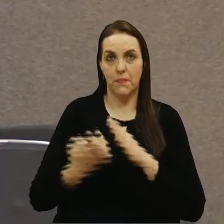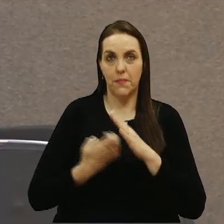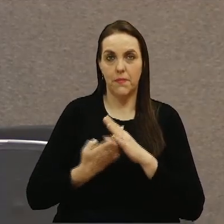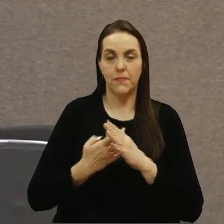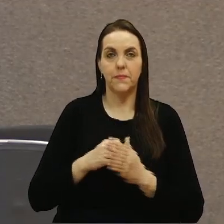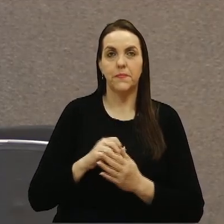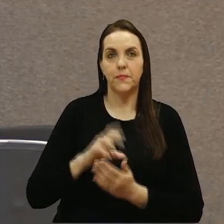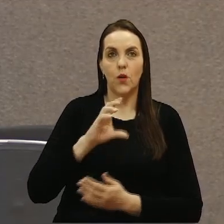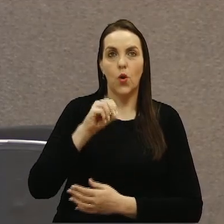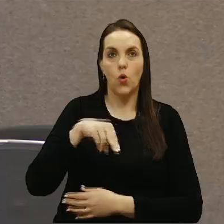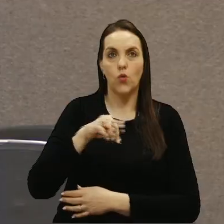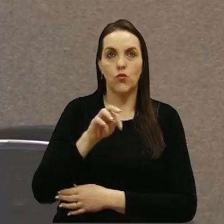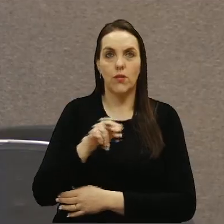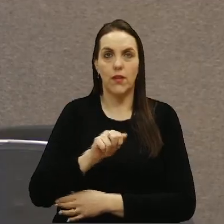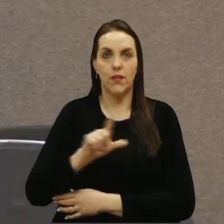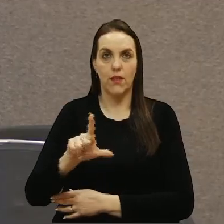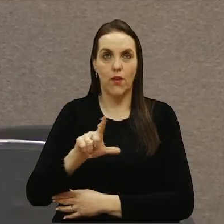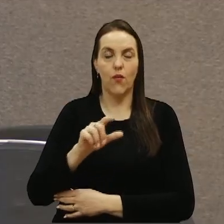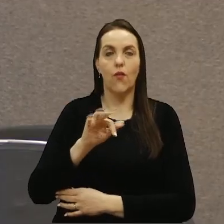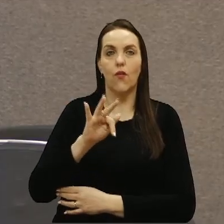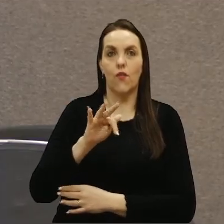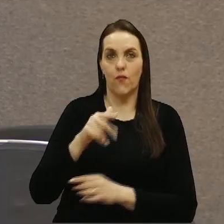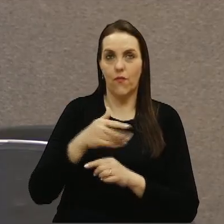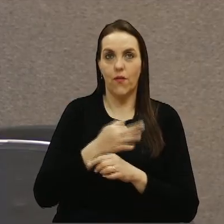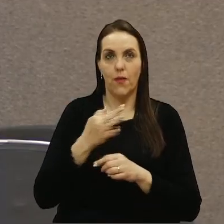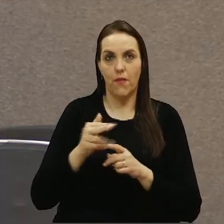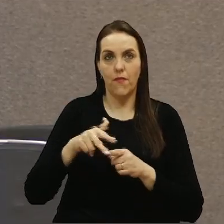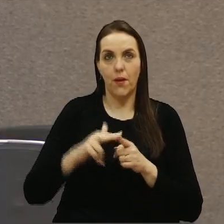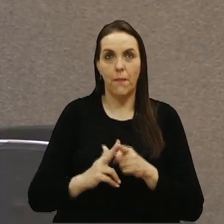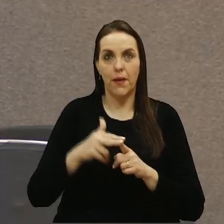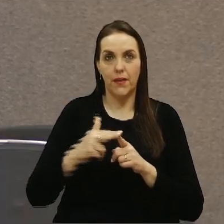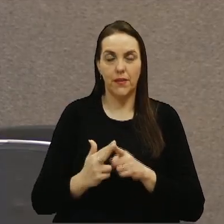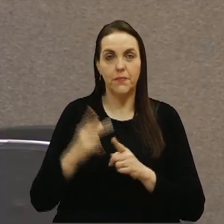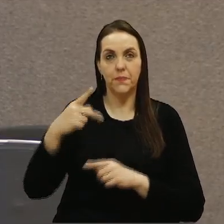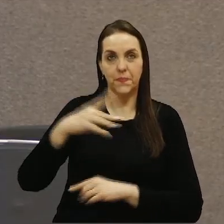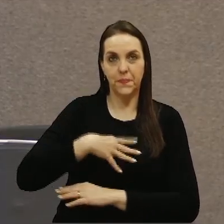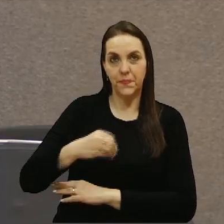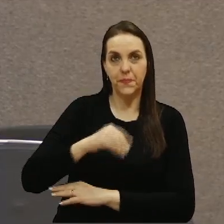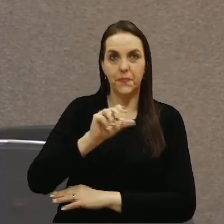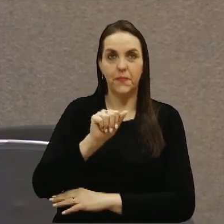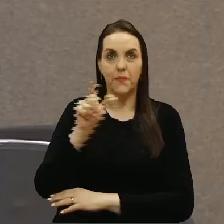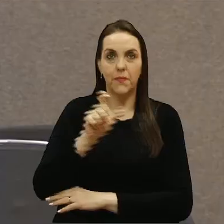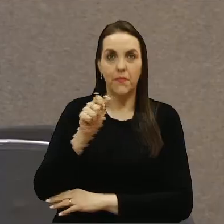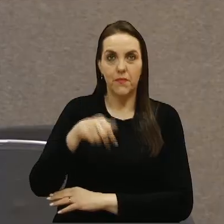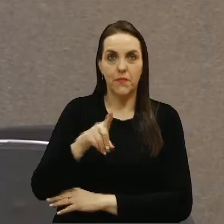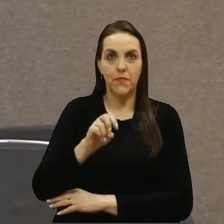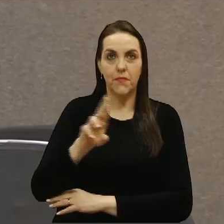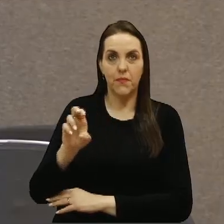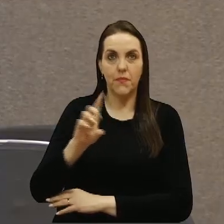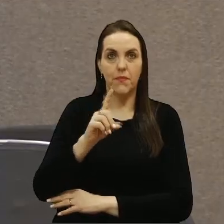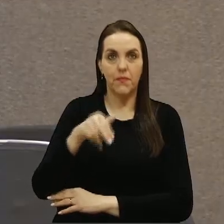Continental Ferramentas, que seu filho está na liderança, o Alexandre Dani, e também